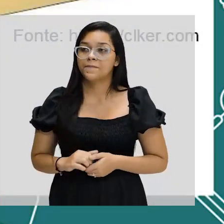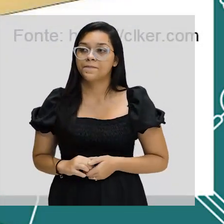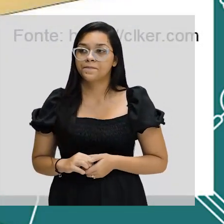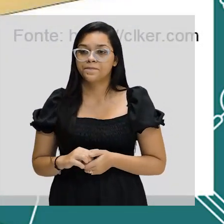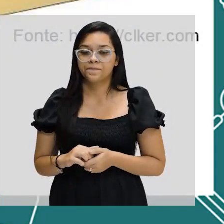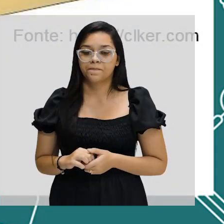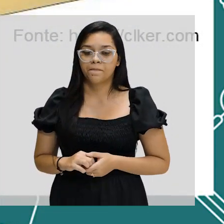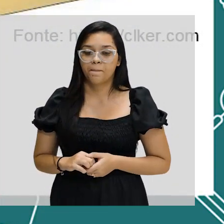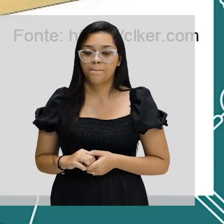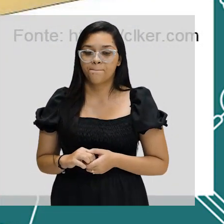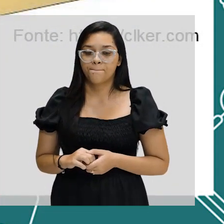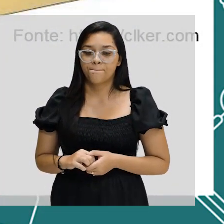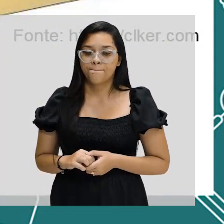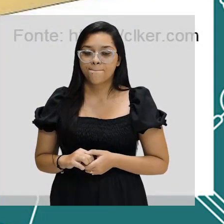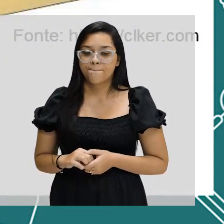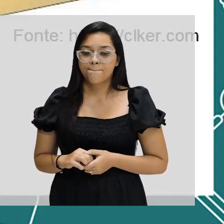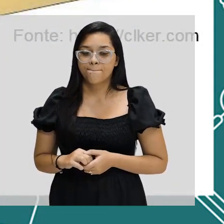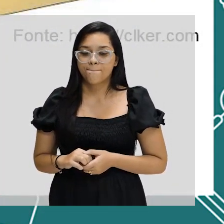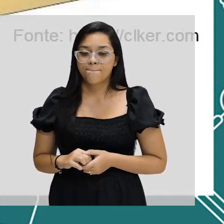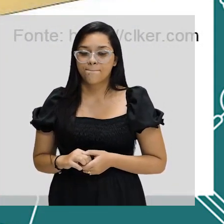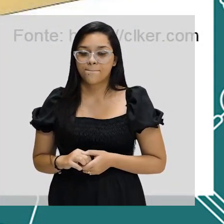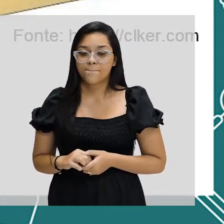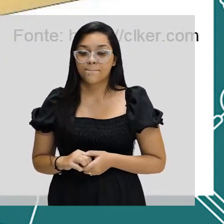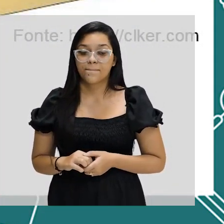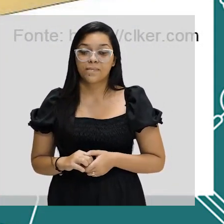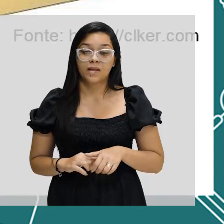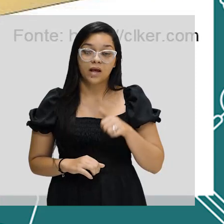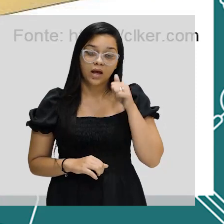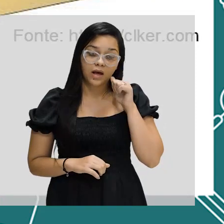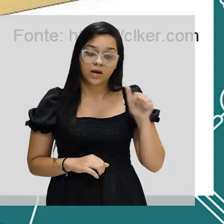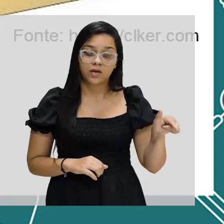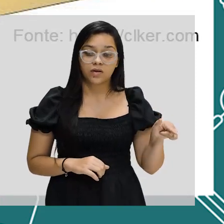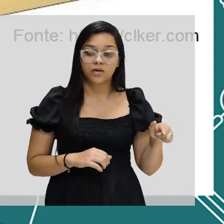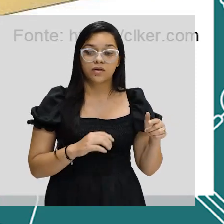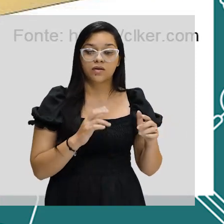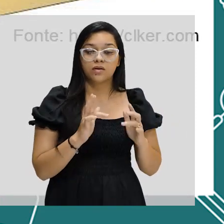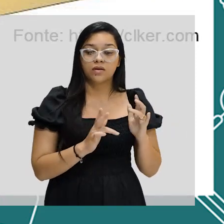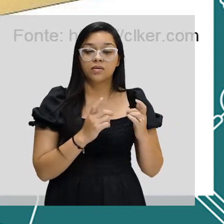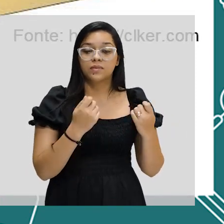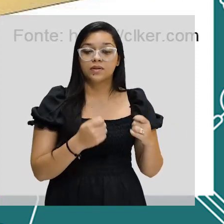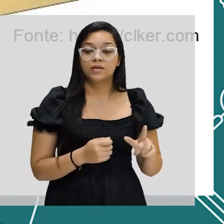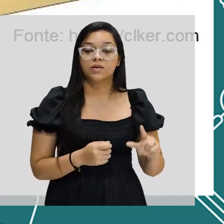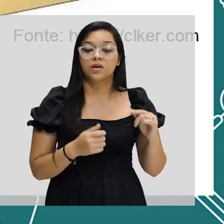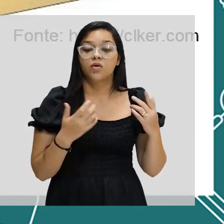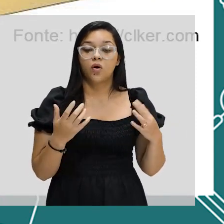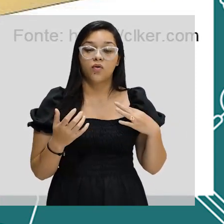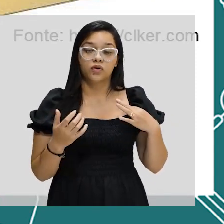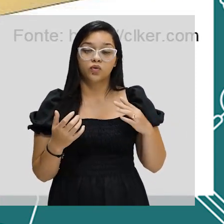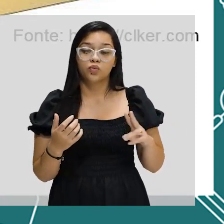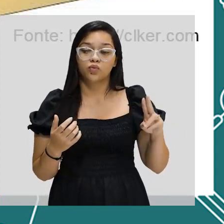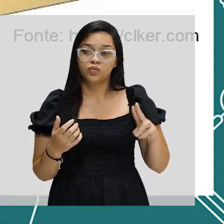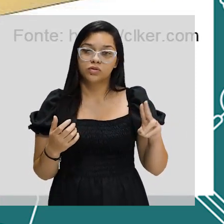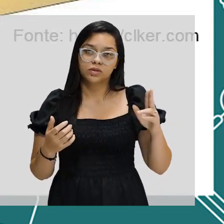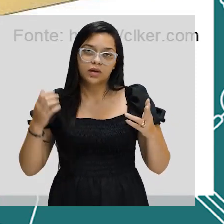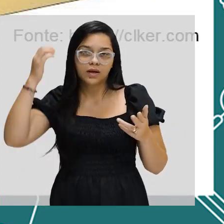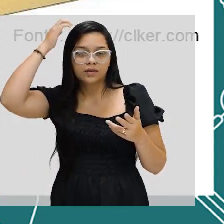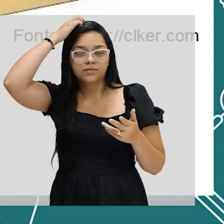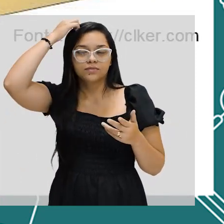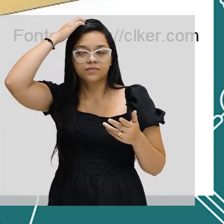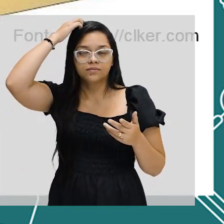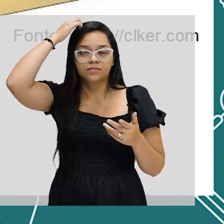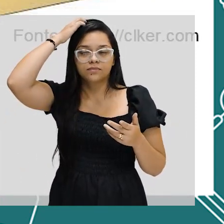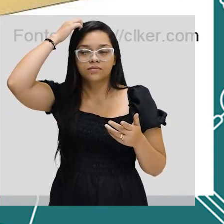The bride needs to decide which dress to wear. A noiva precisa decidir qual vestido ou